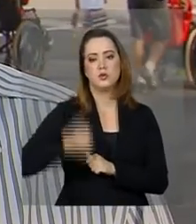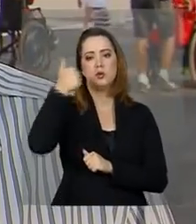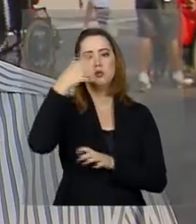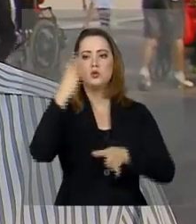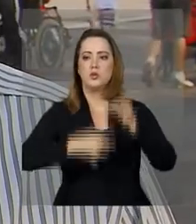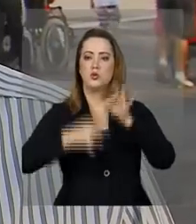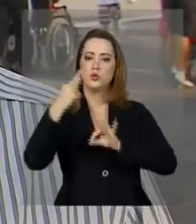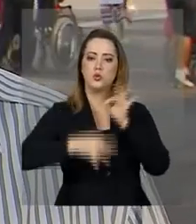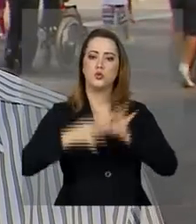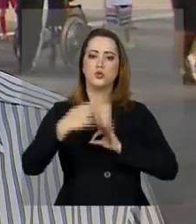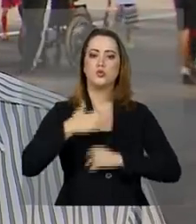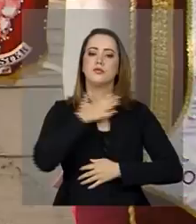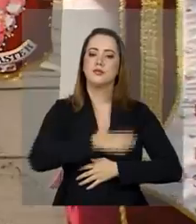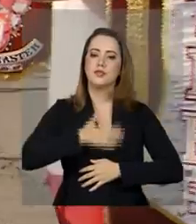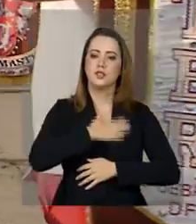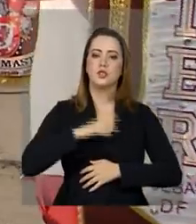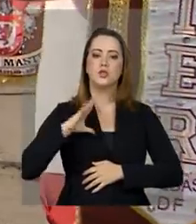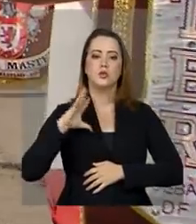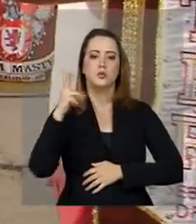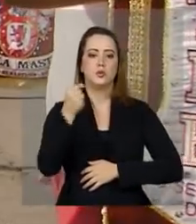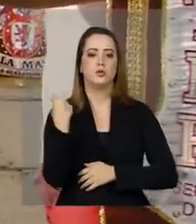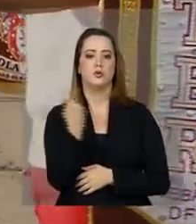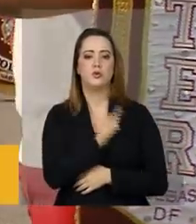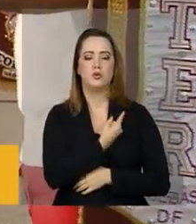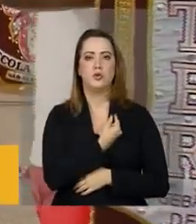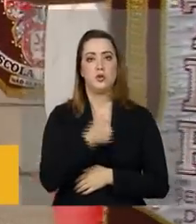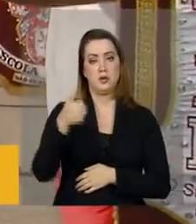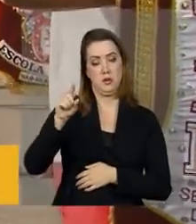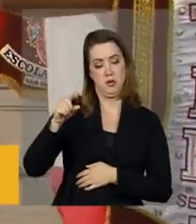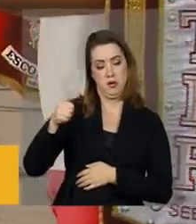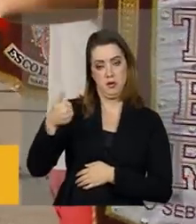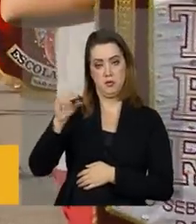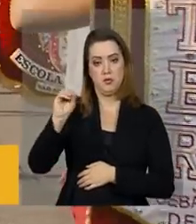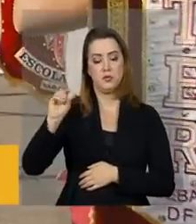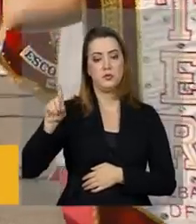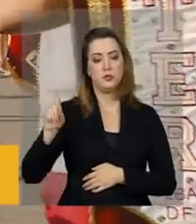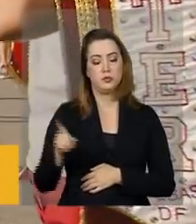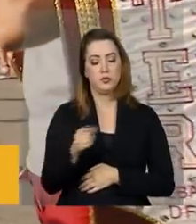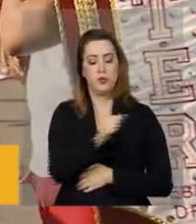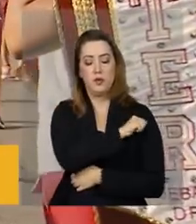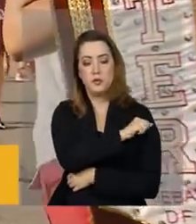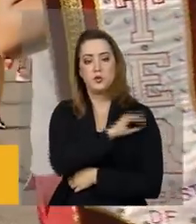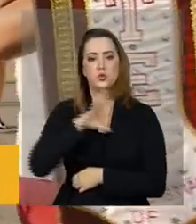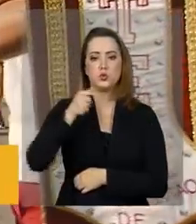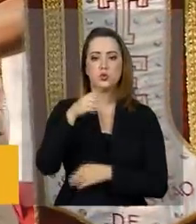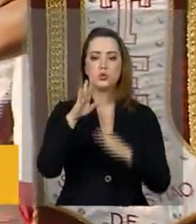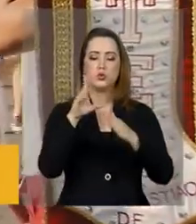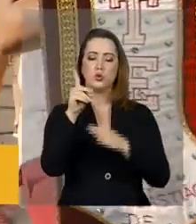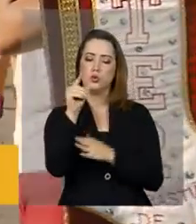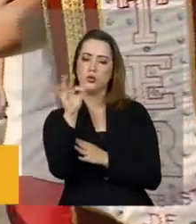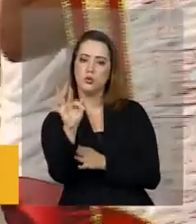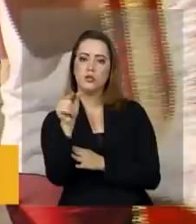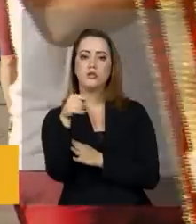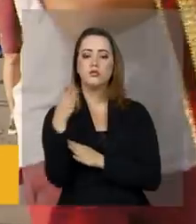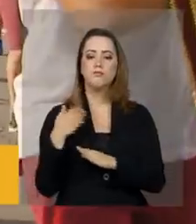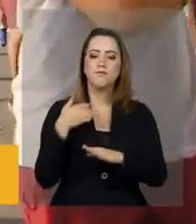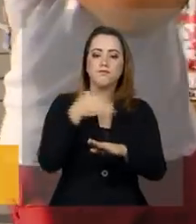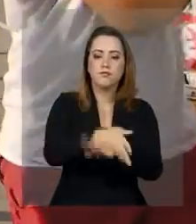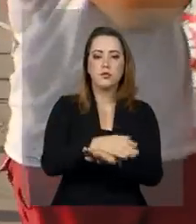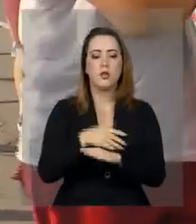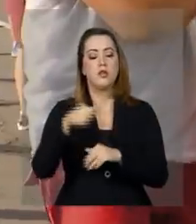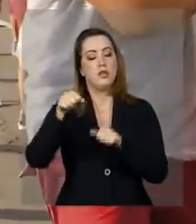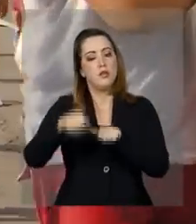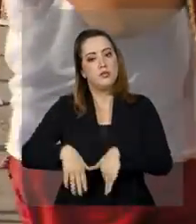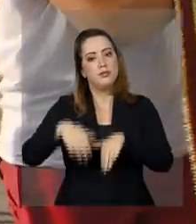mais querido por todos nós. 1.100 alunos de escolas públicas de todo o Distrito Federal vão participar do desfile de 7 de setembro desse